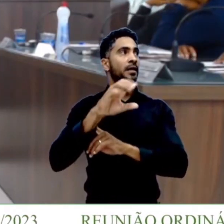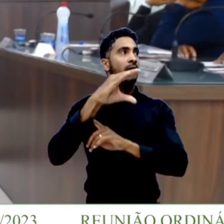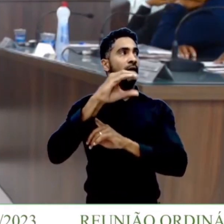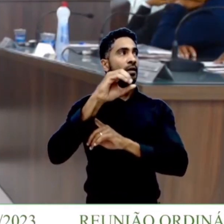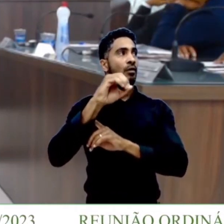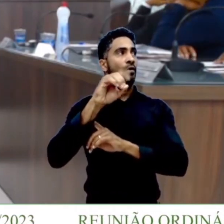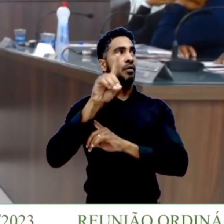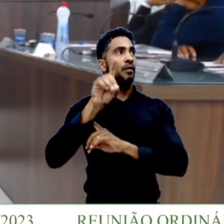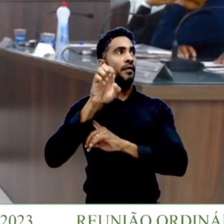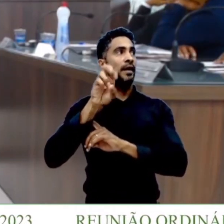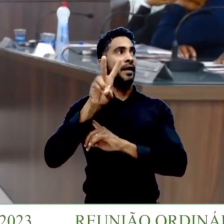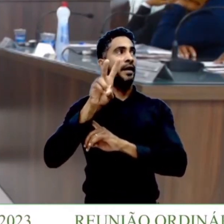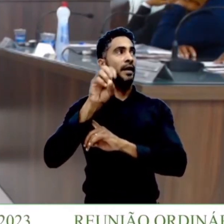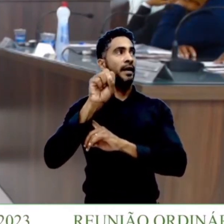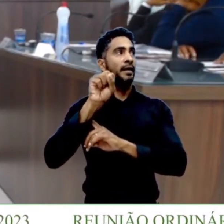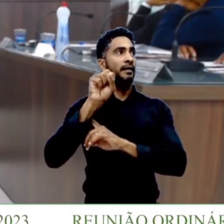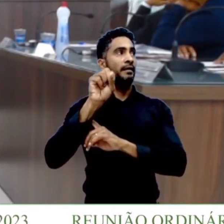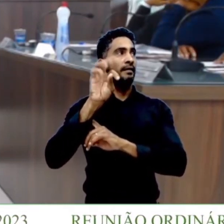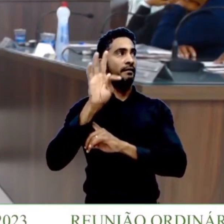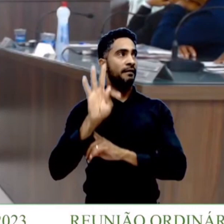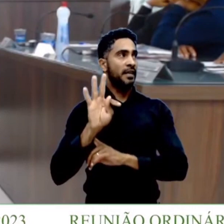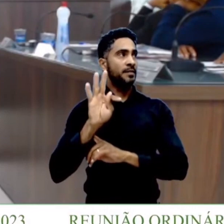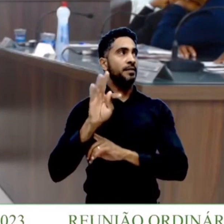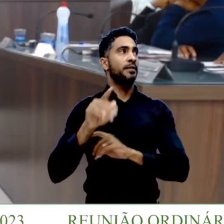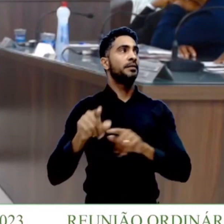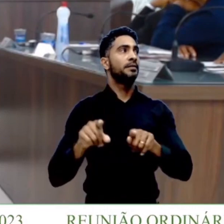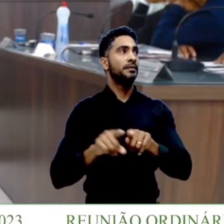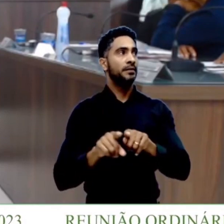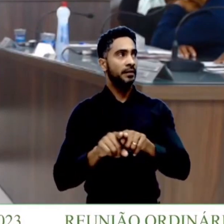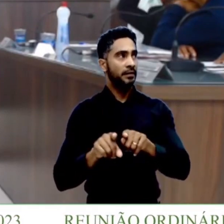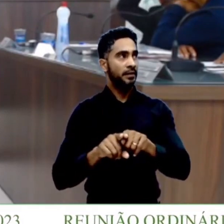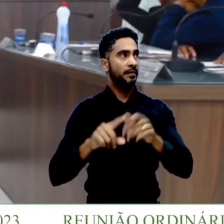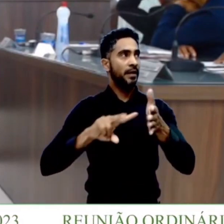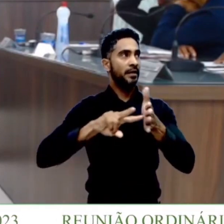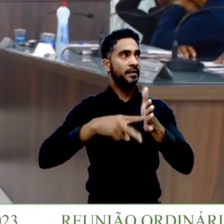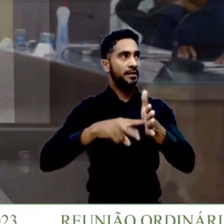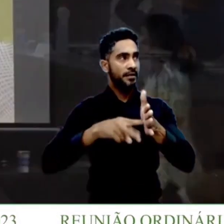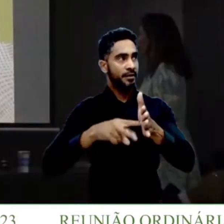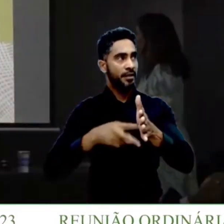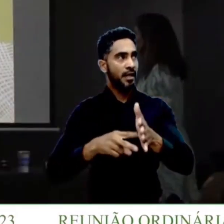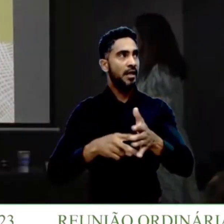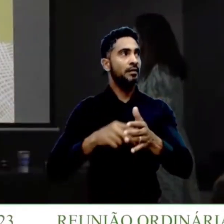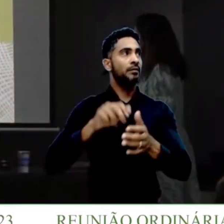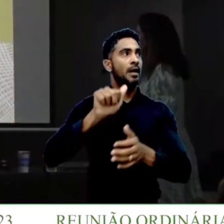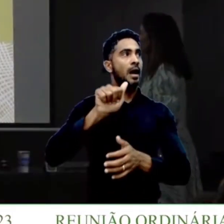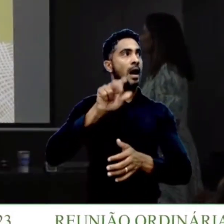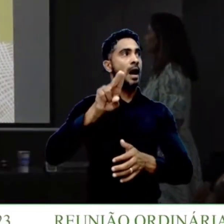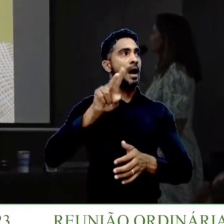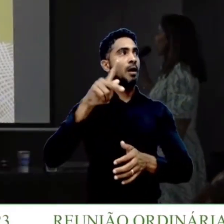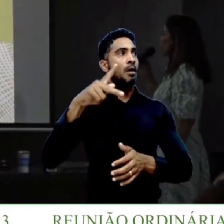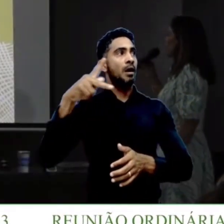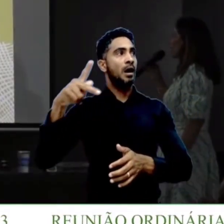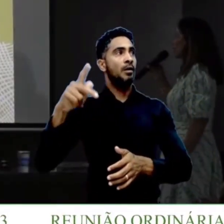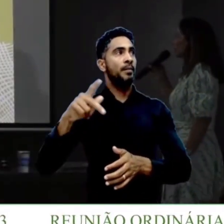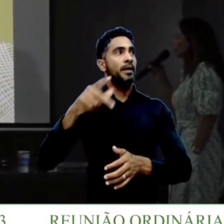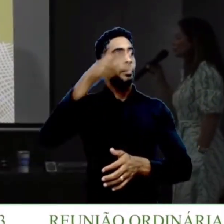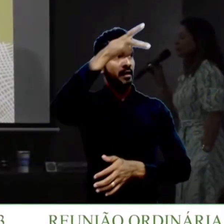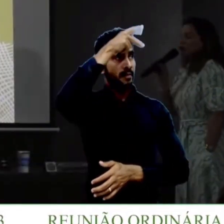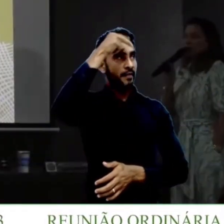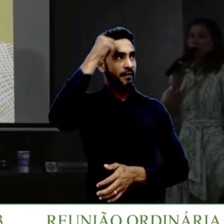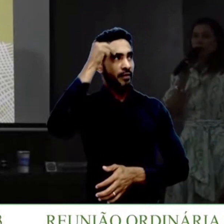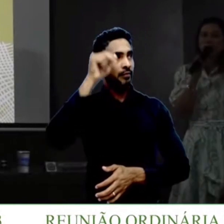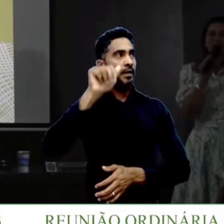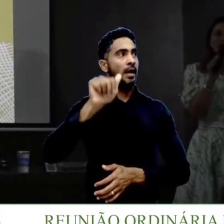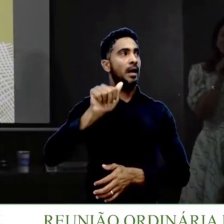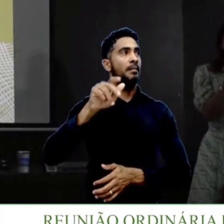Fruticultura. Como apoiadores, Sindicato dos Produtores Rurais de Janaúba, a Alpe de Pirapora, Prefeitura Municipal, Abra